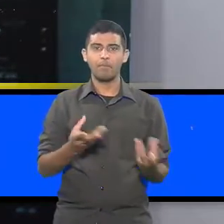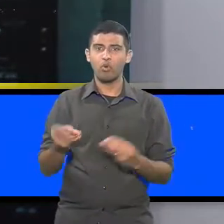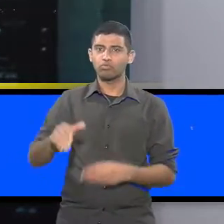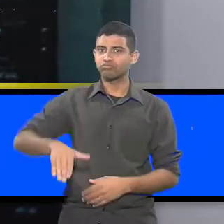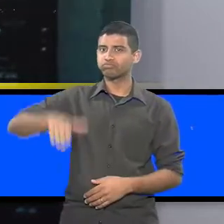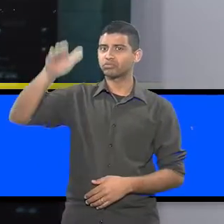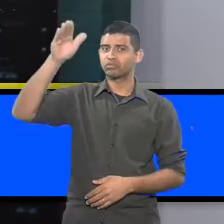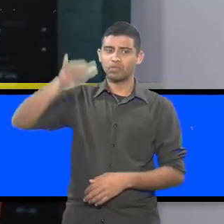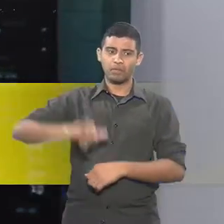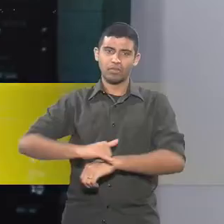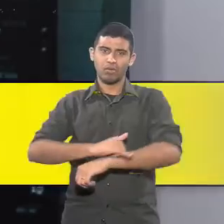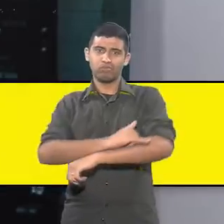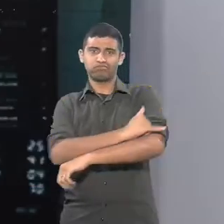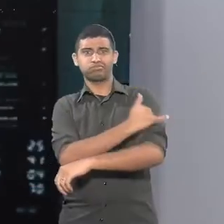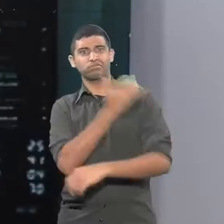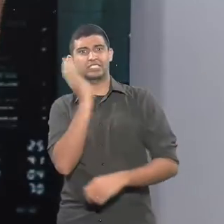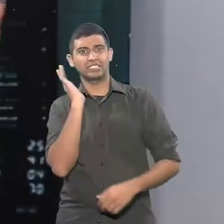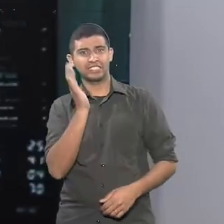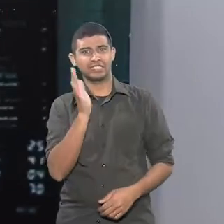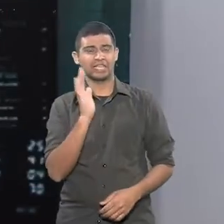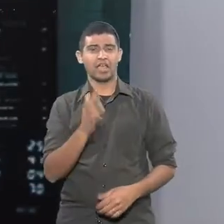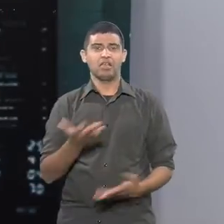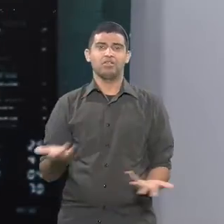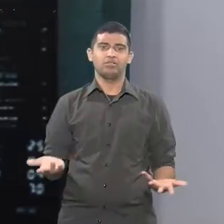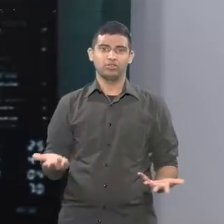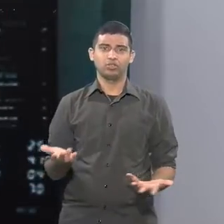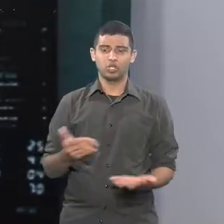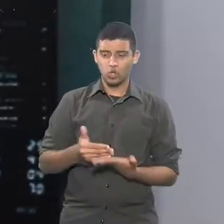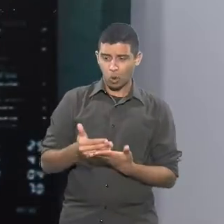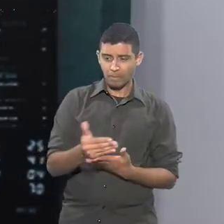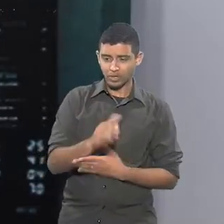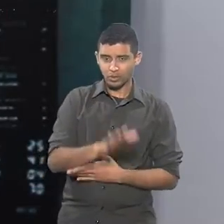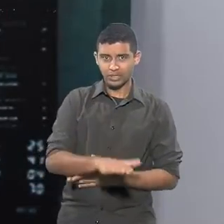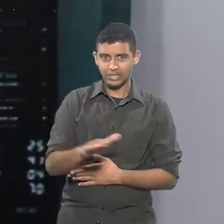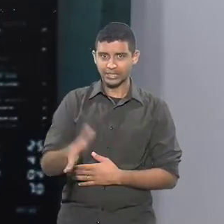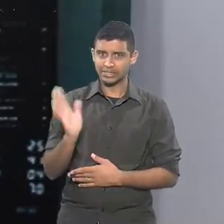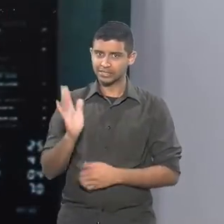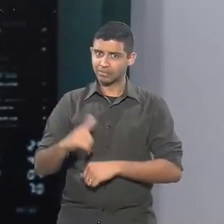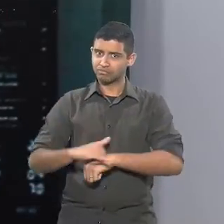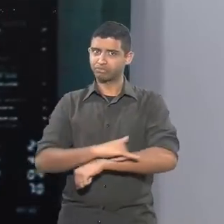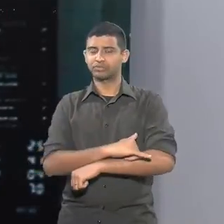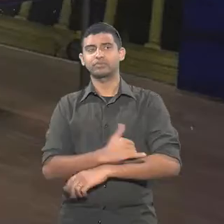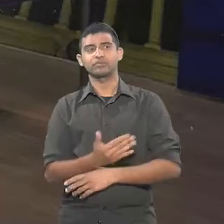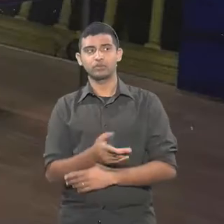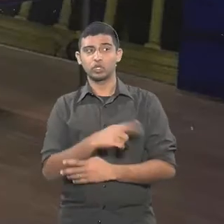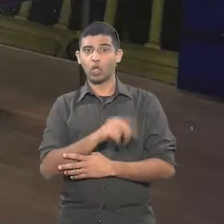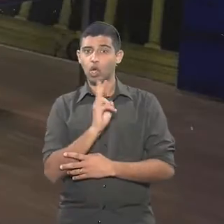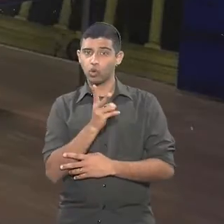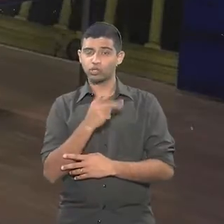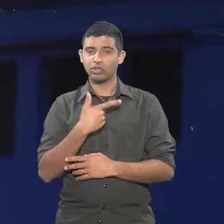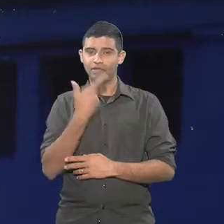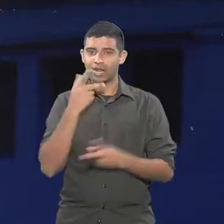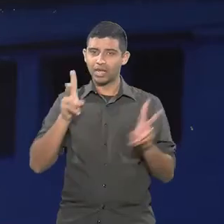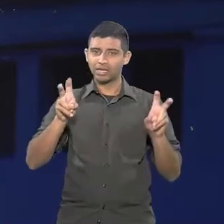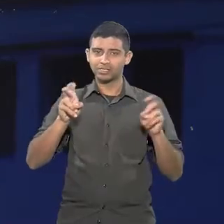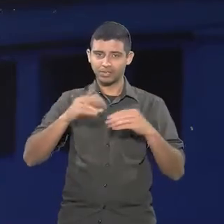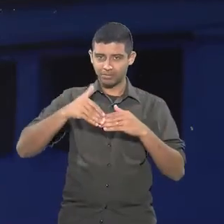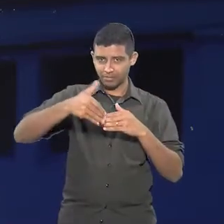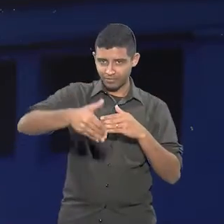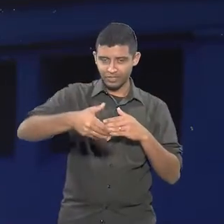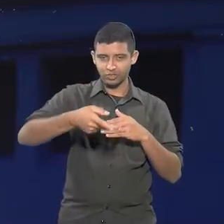mais adultos obesos e que já vêm obesos desde novos. Desde a infância. A gente Exatamente. vai continuar falando